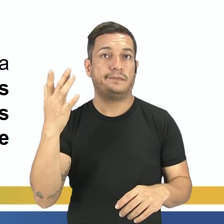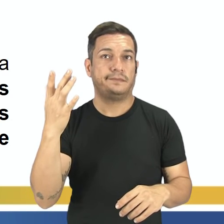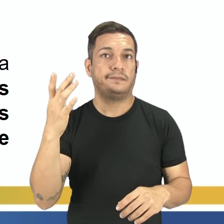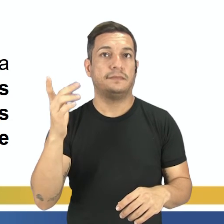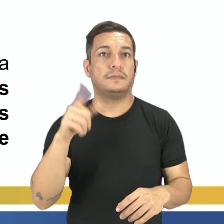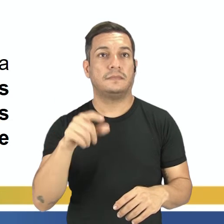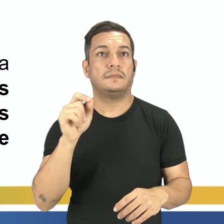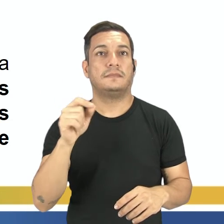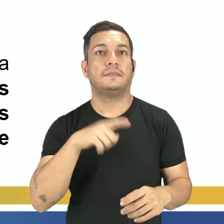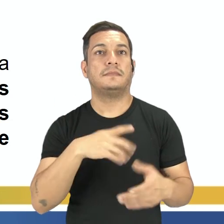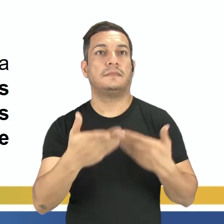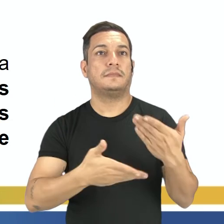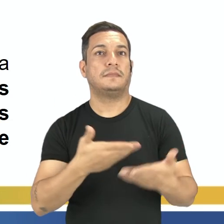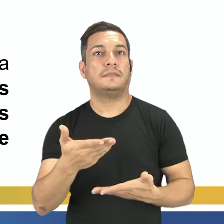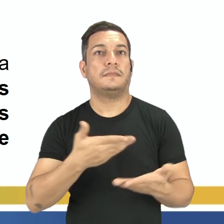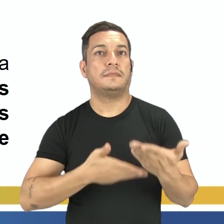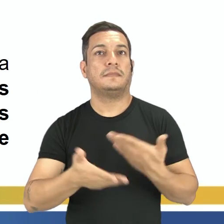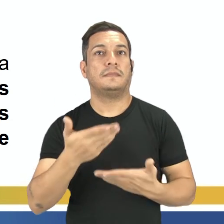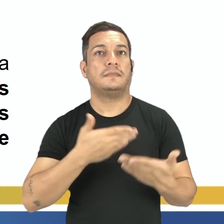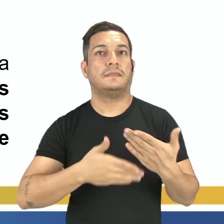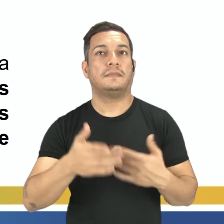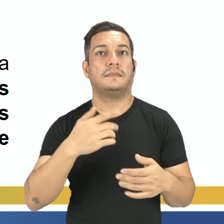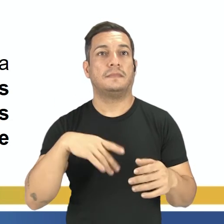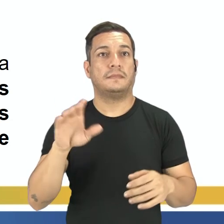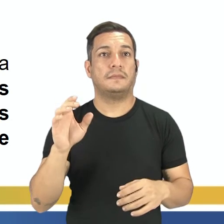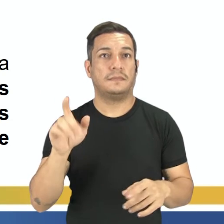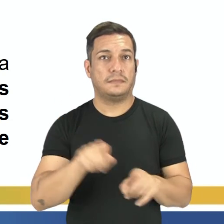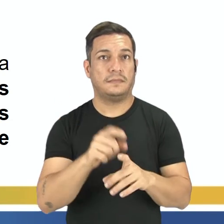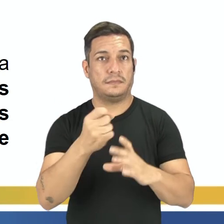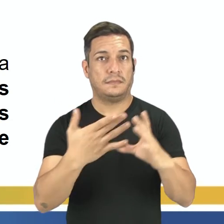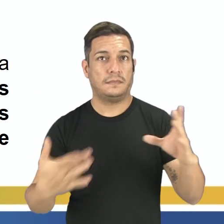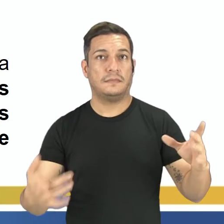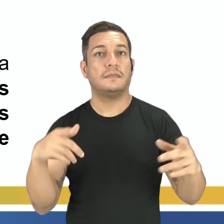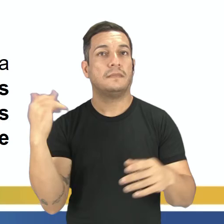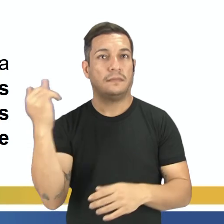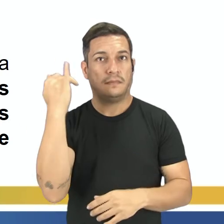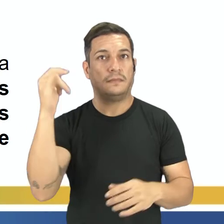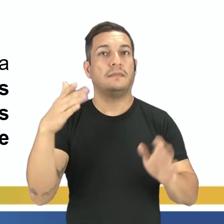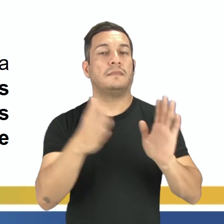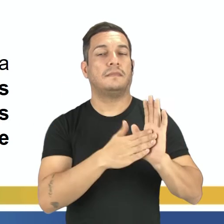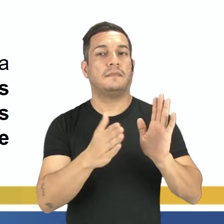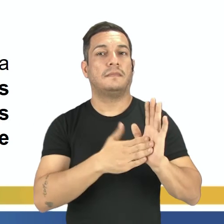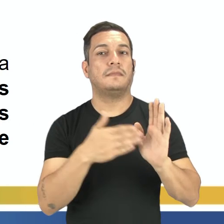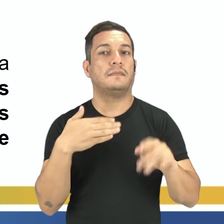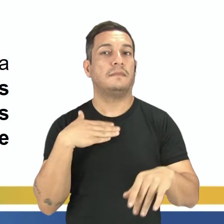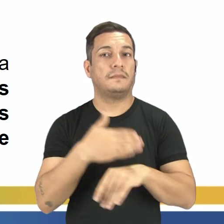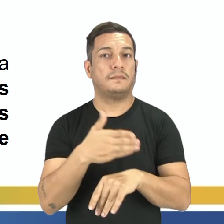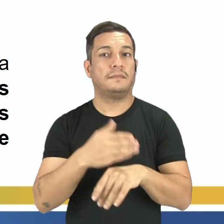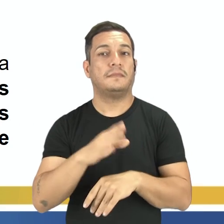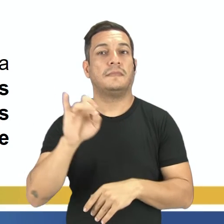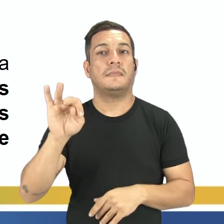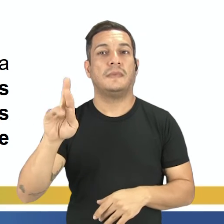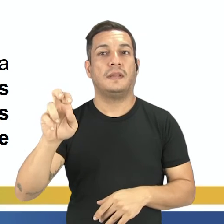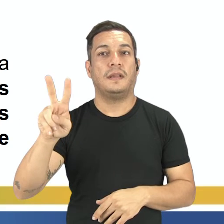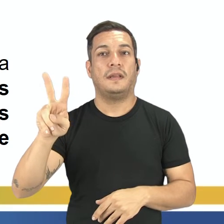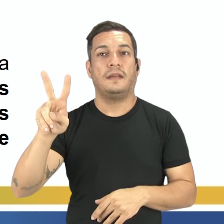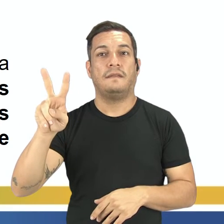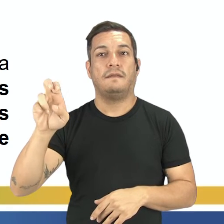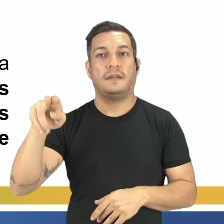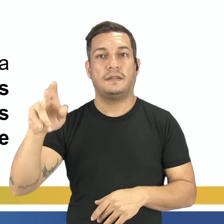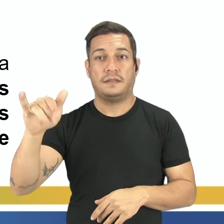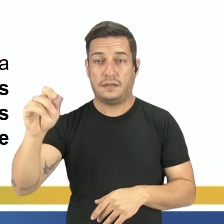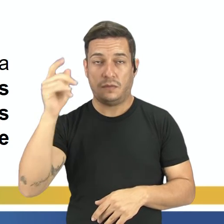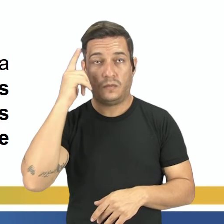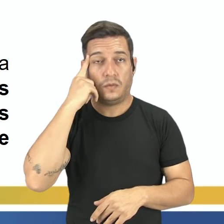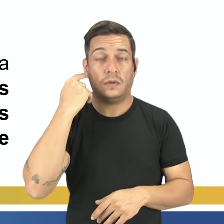a concretude, a interventividade da ação, características indispensáveis à proposta de intervenção. Mais uma vez a pergunta, né,